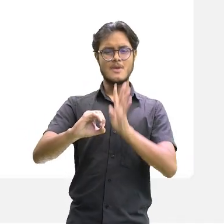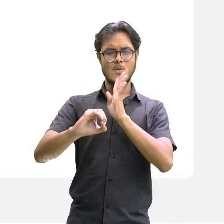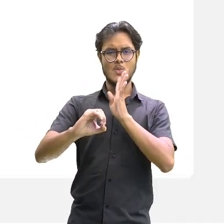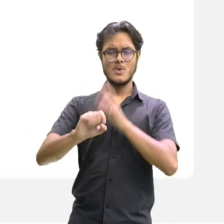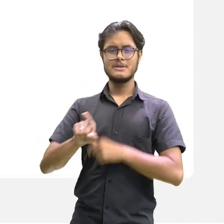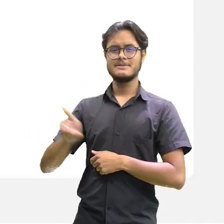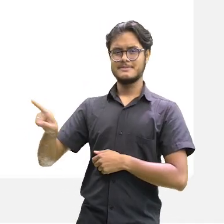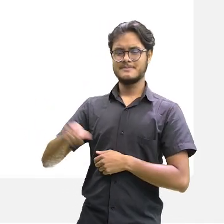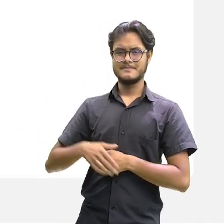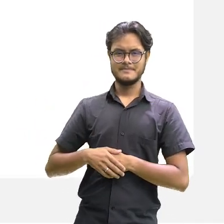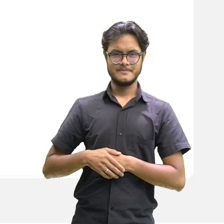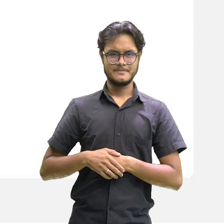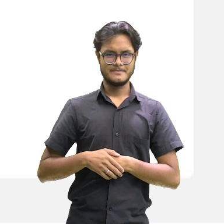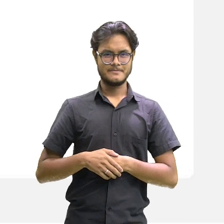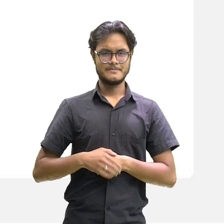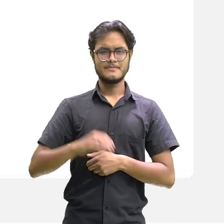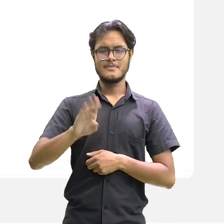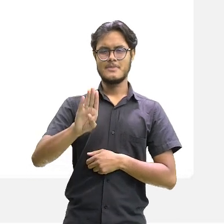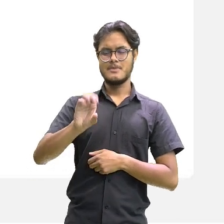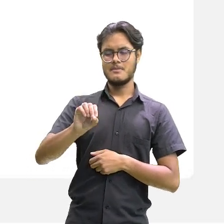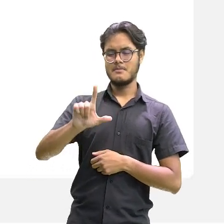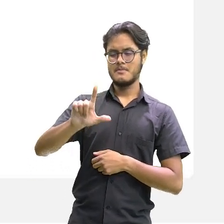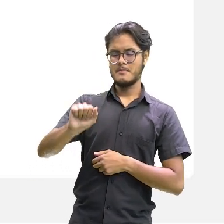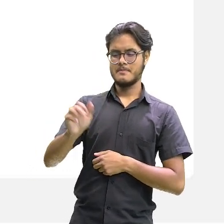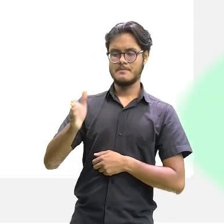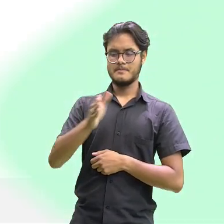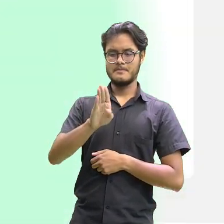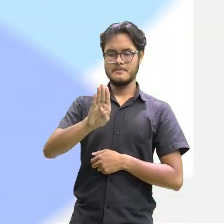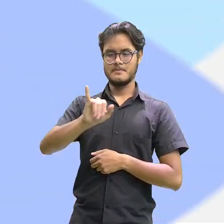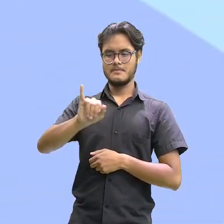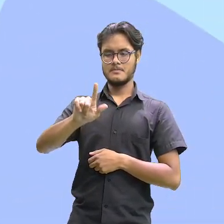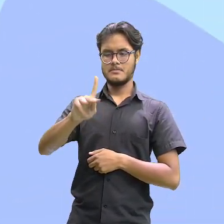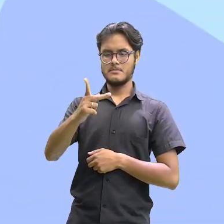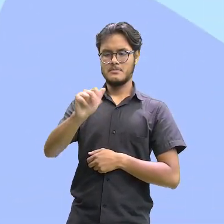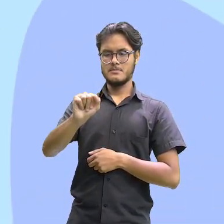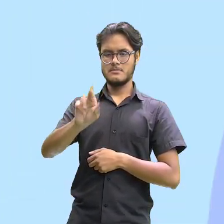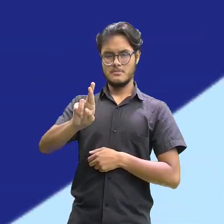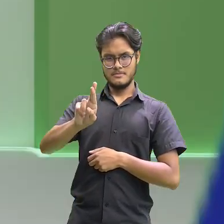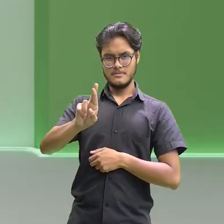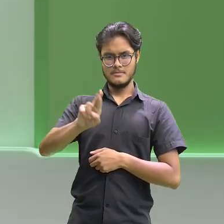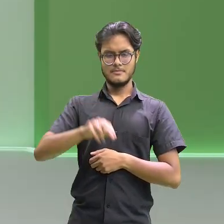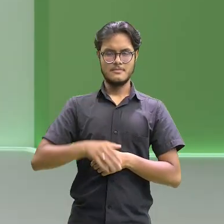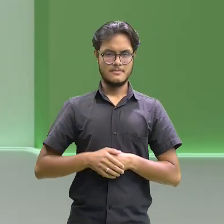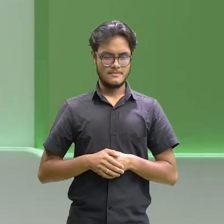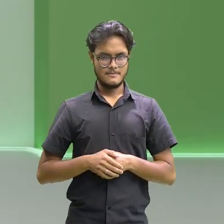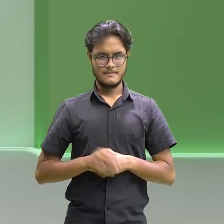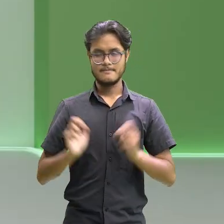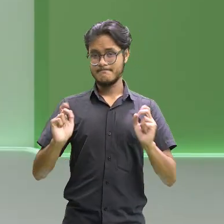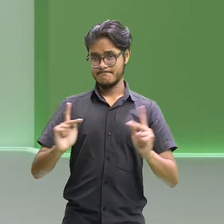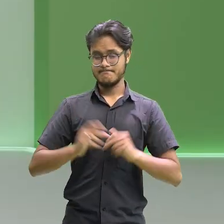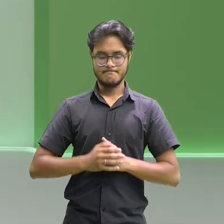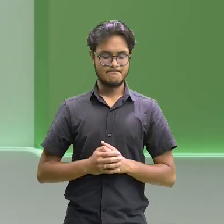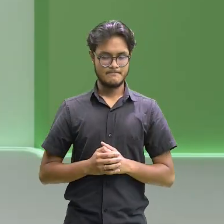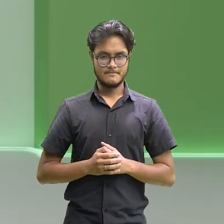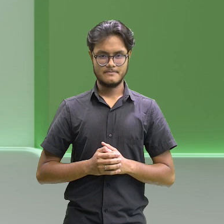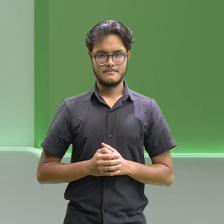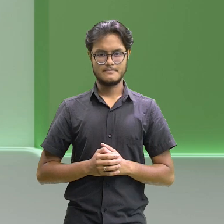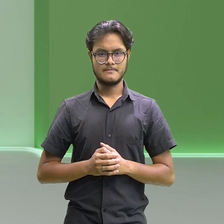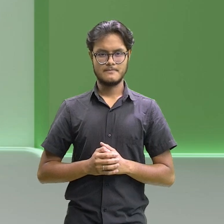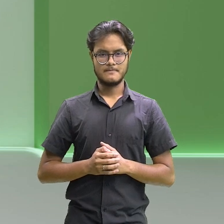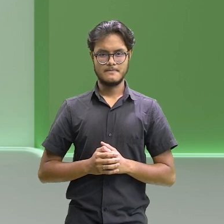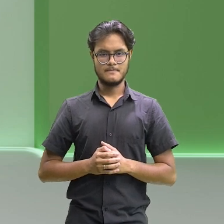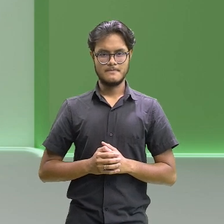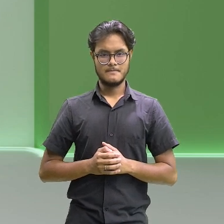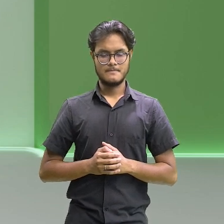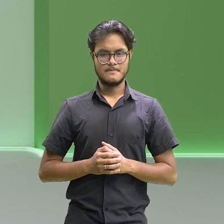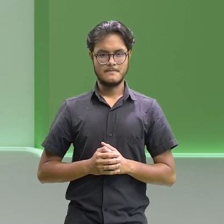como modelo bola de bilhar. Isso porque a bola de bilhar é maciça e indivisível. Então, vem comigo que a gente vai